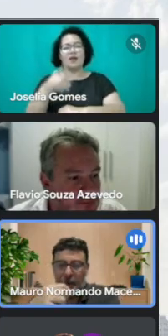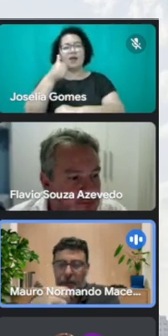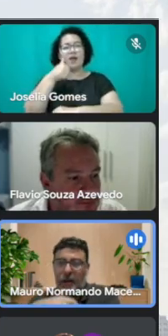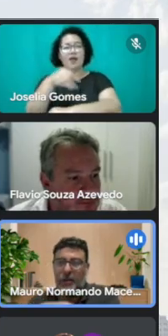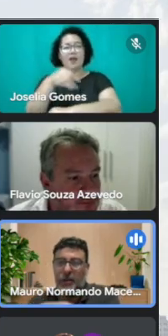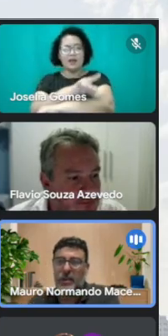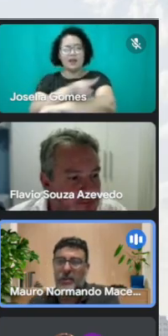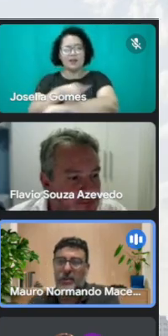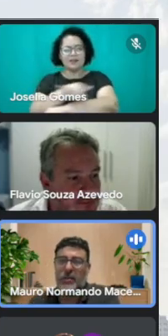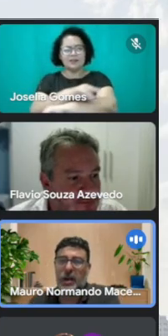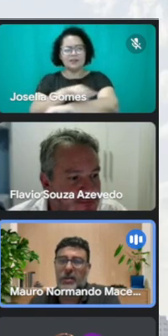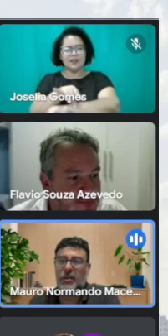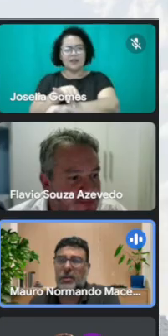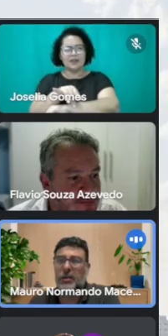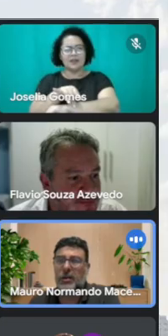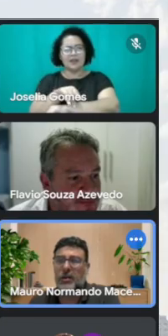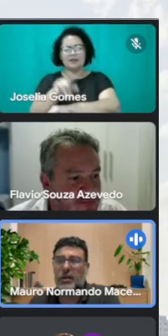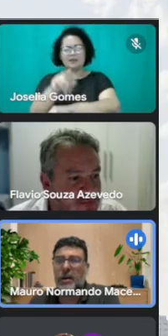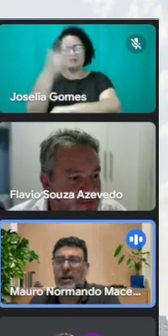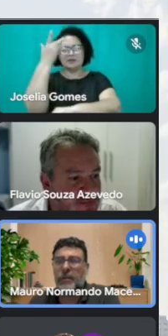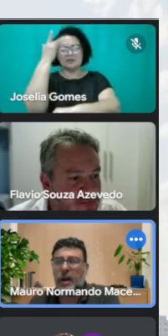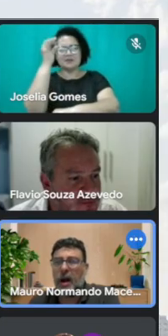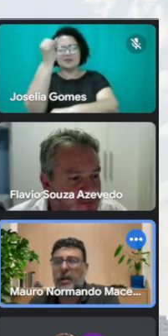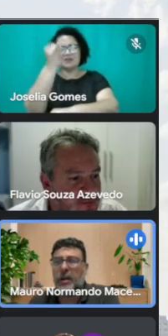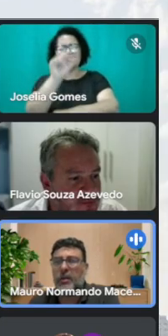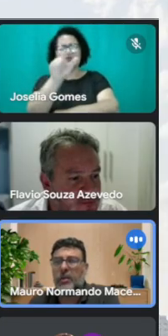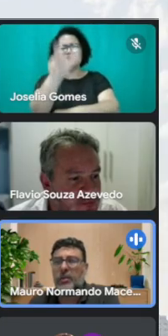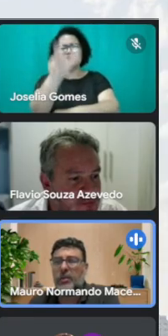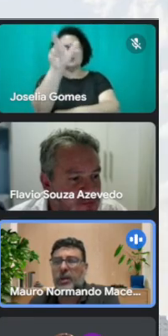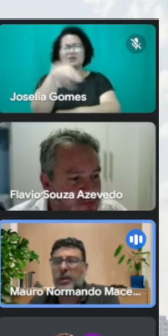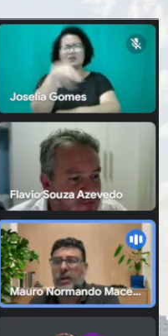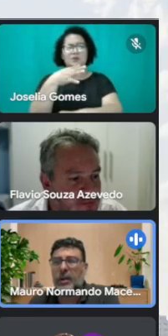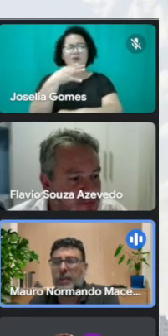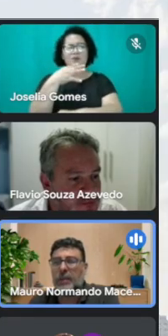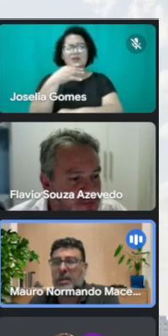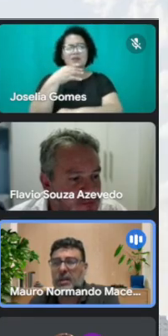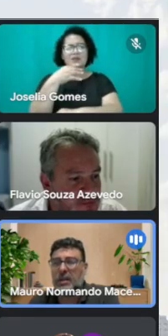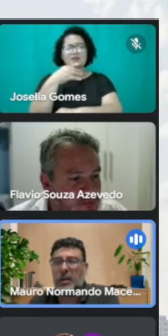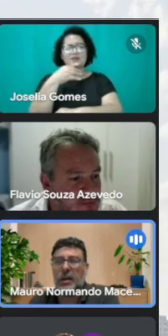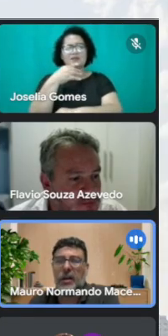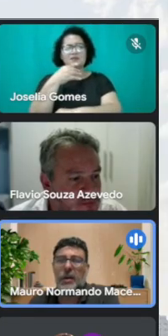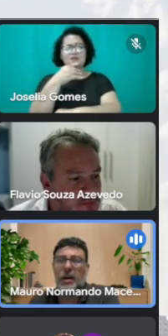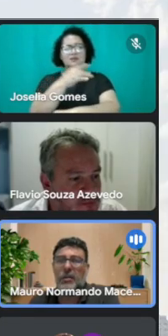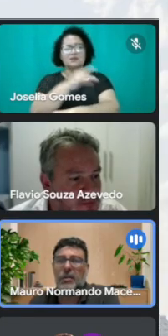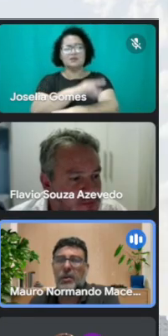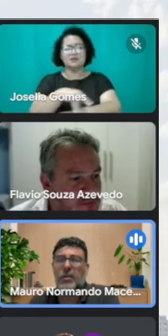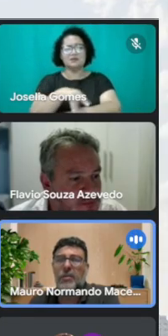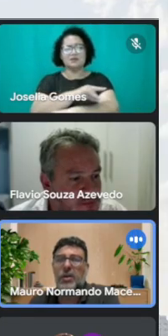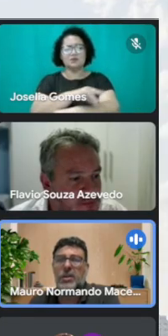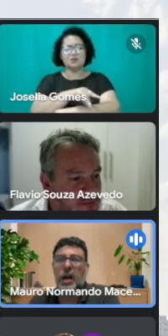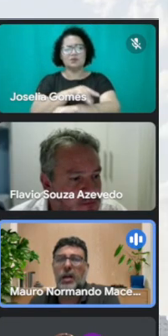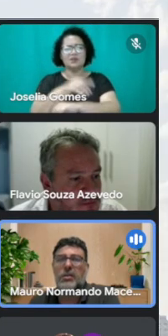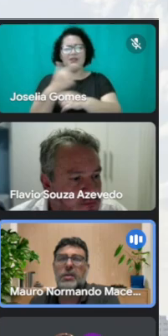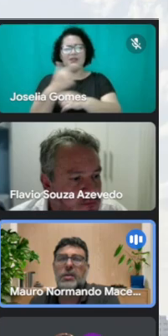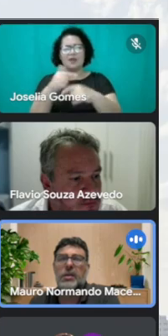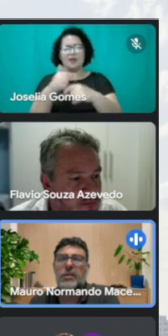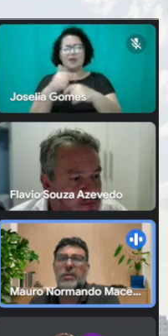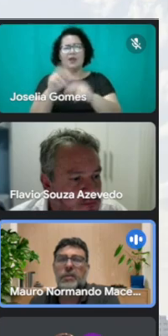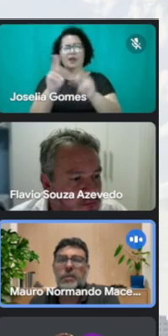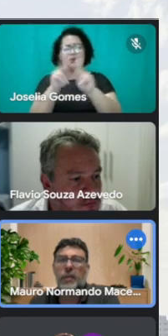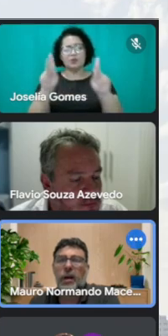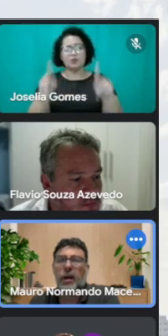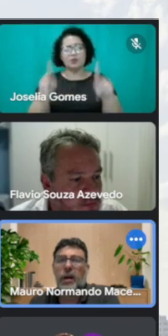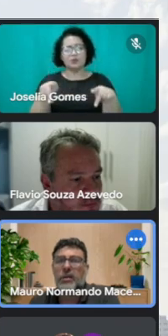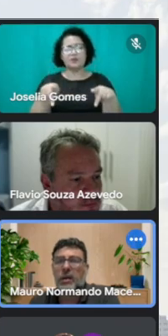não sei, a Pava, não sei se você conhece, um escritório de arquitetura e paisagismo, que está trabalhando muito com projetos